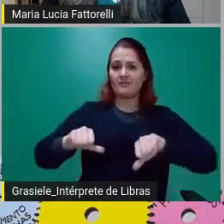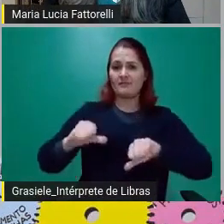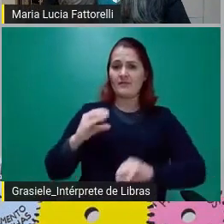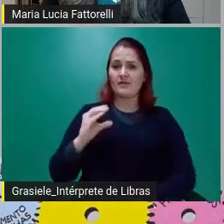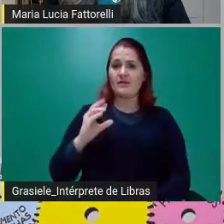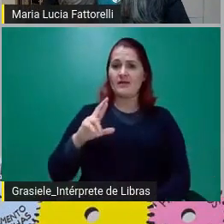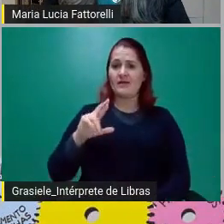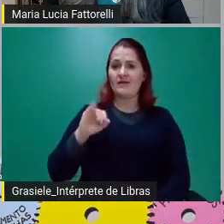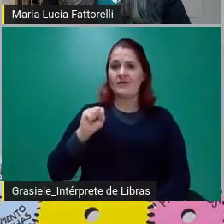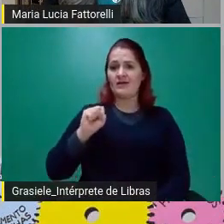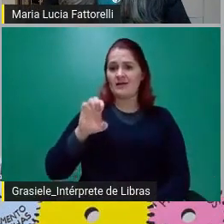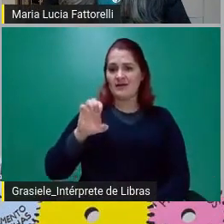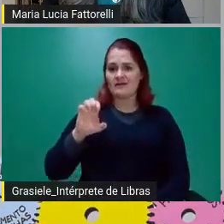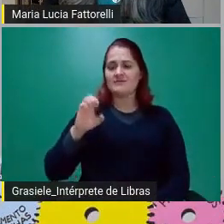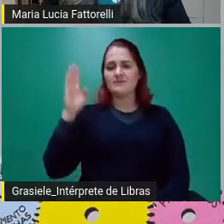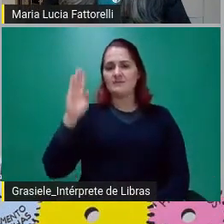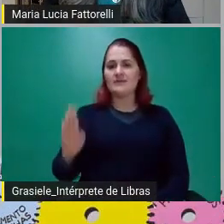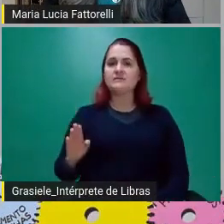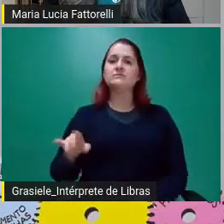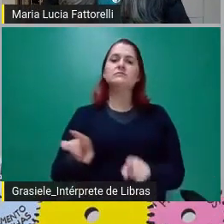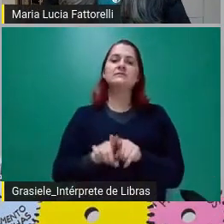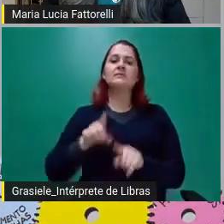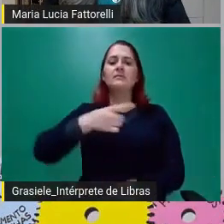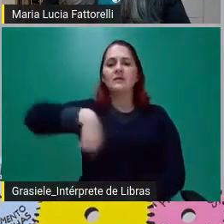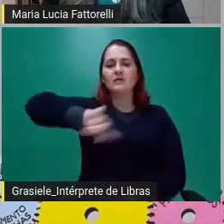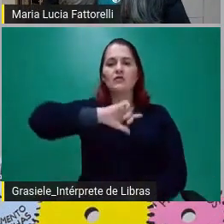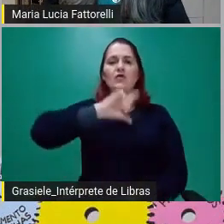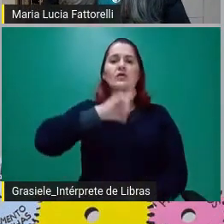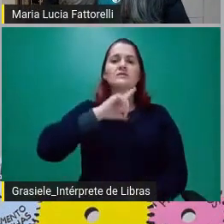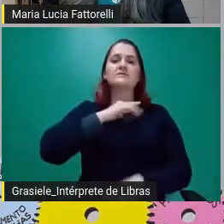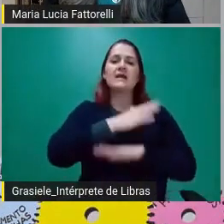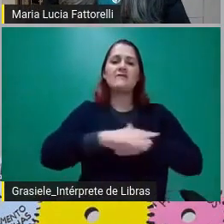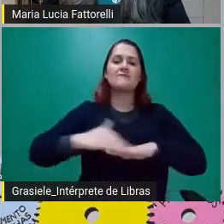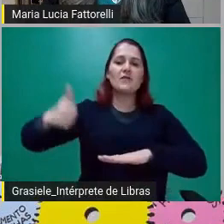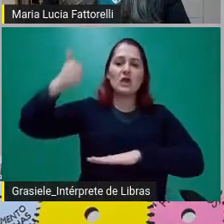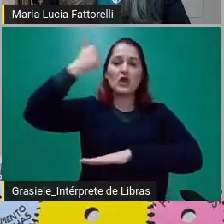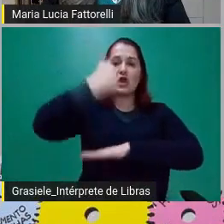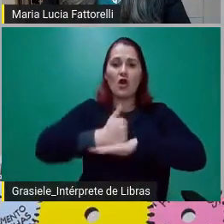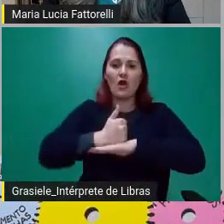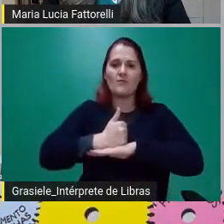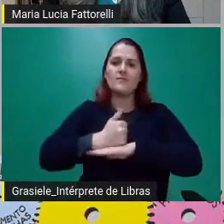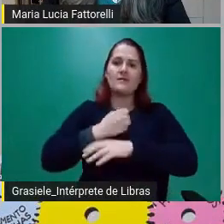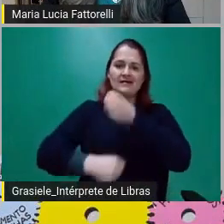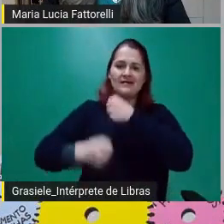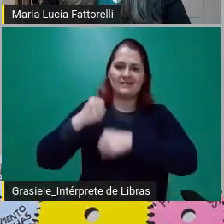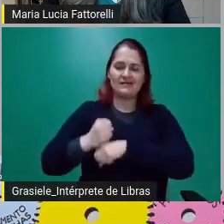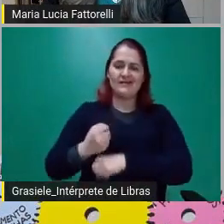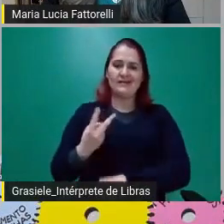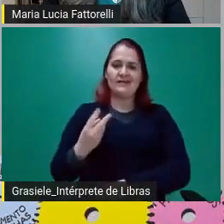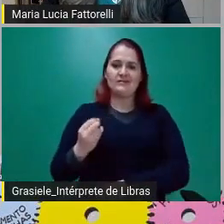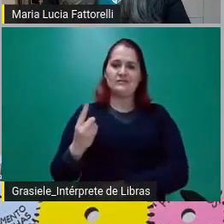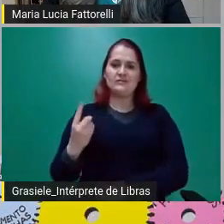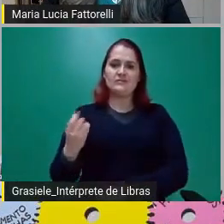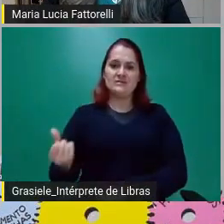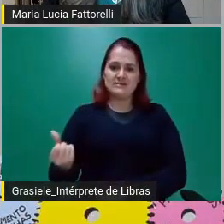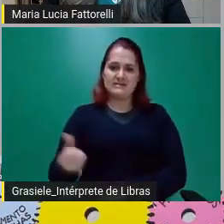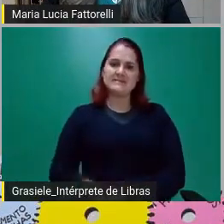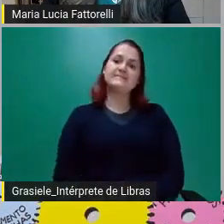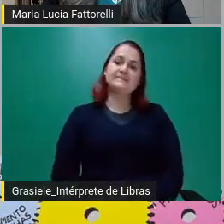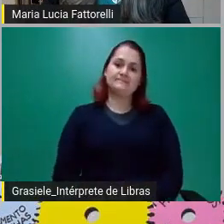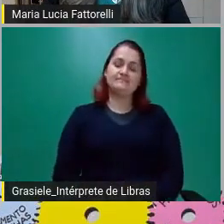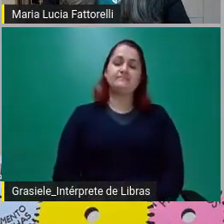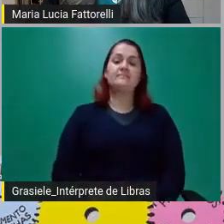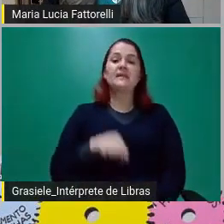conviver com o golpe jurídico parlamentar midiático de 2016. Então, a partir dali, a gente adentra